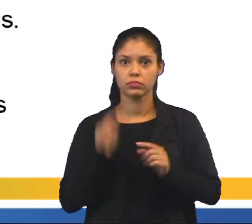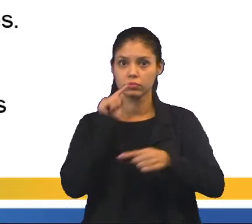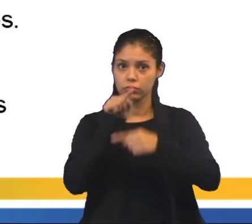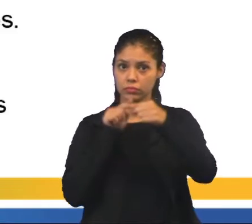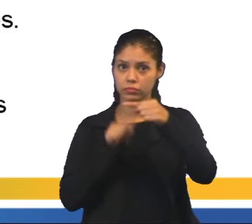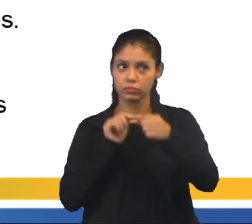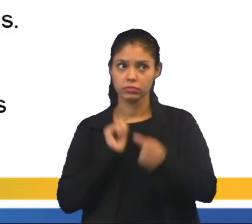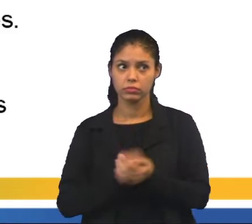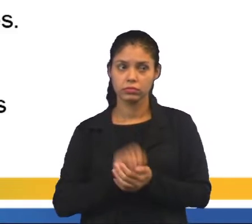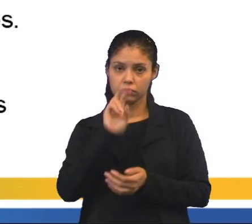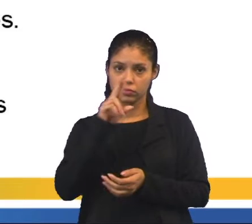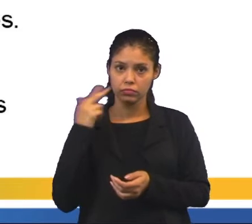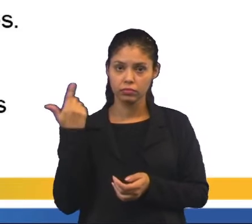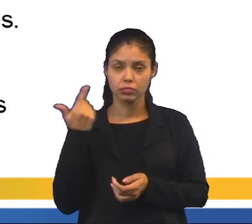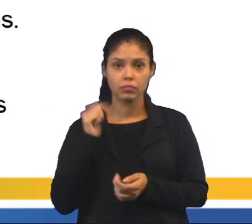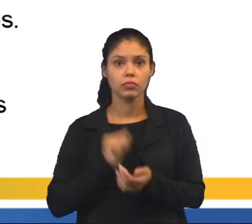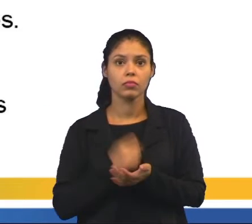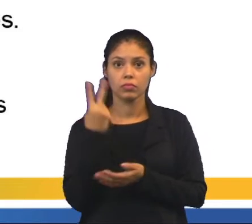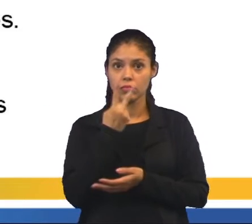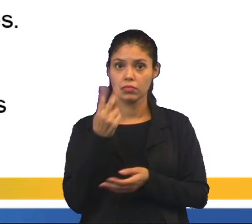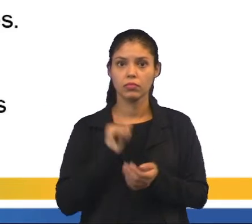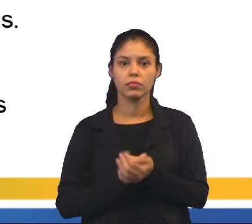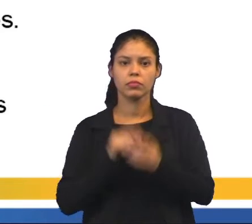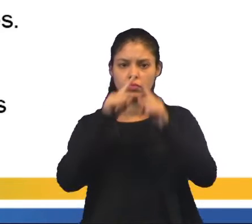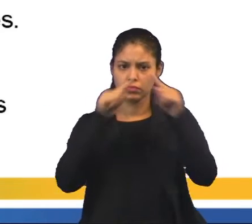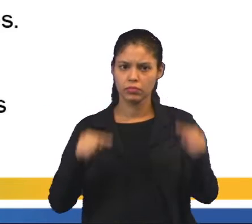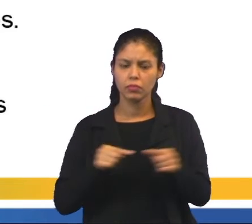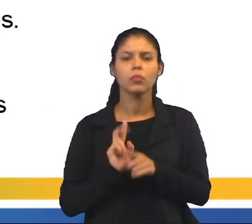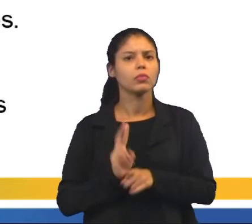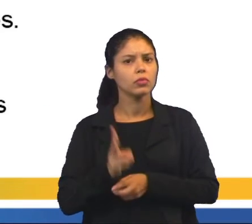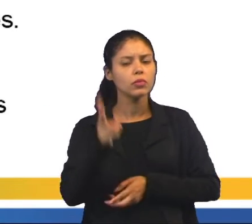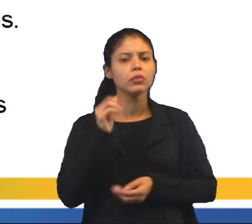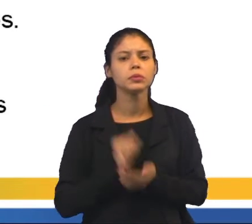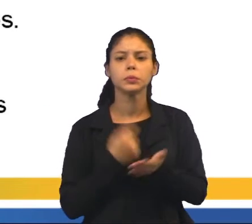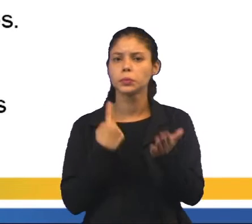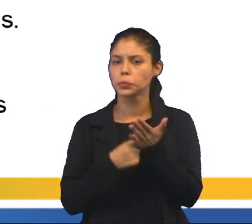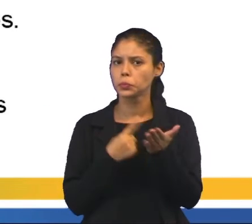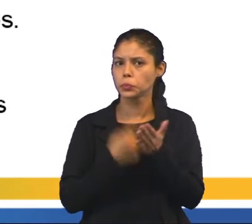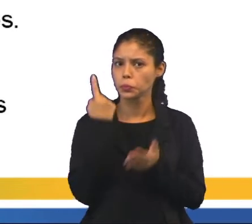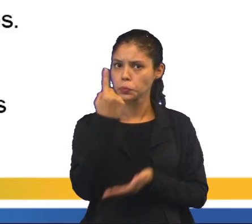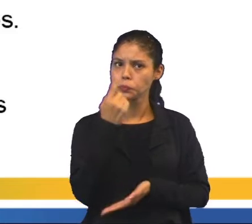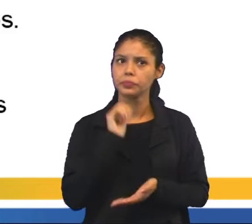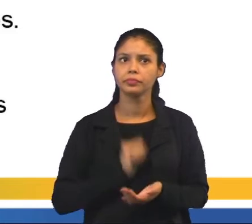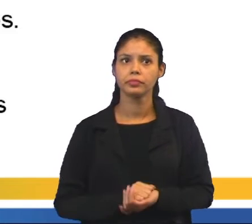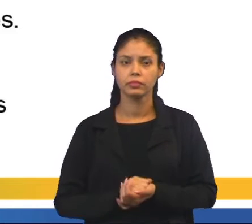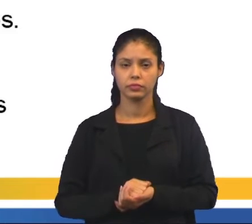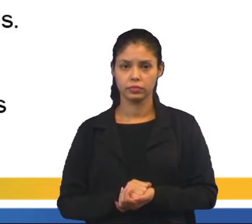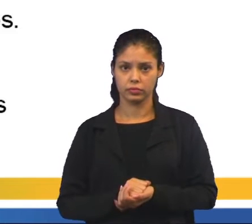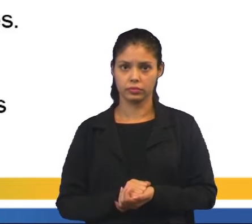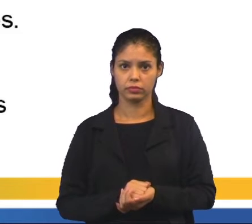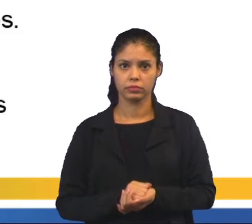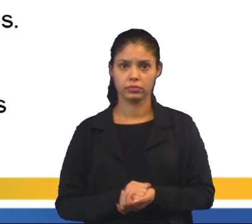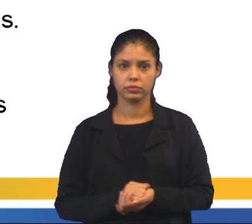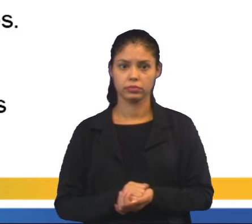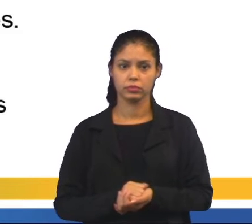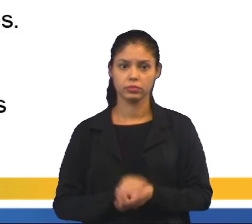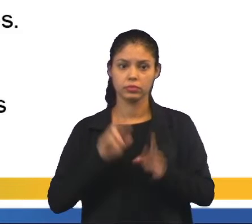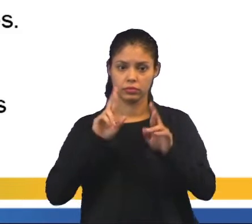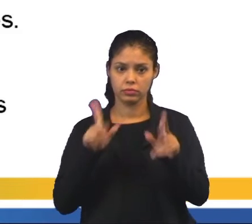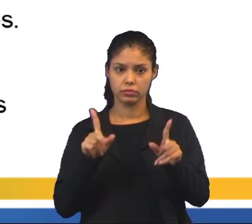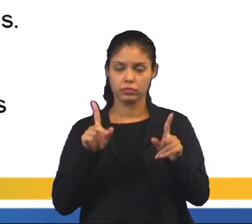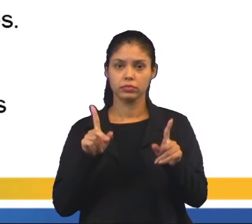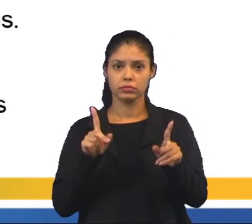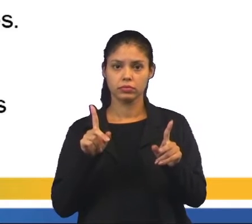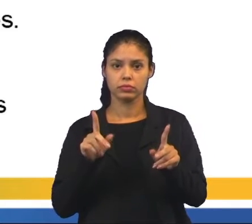divide outros dois triângulos congruentes, considerando um desses triângulos e que seus lados